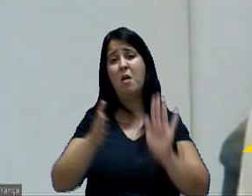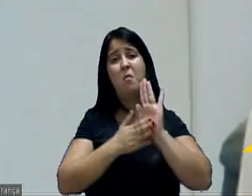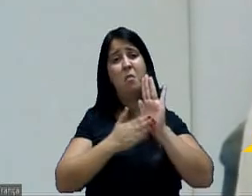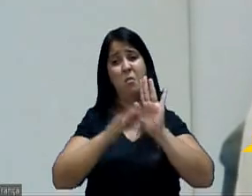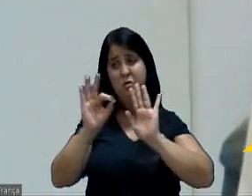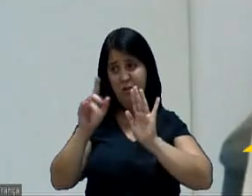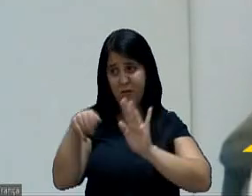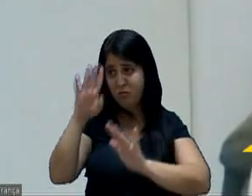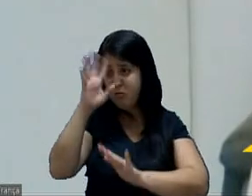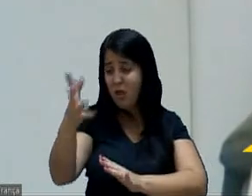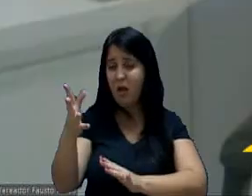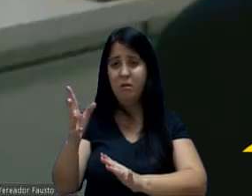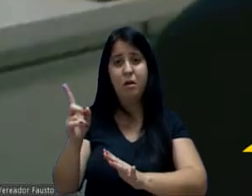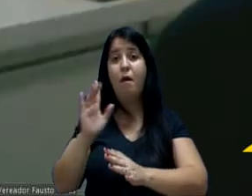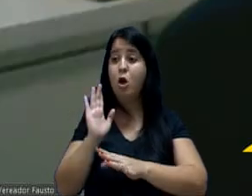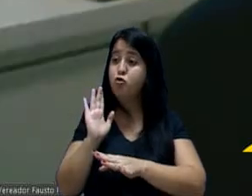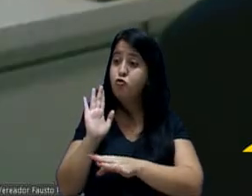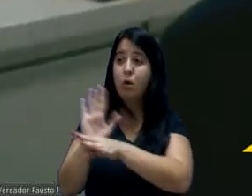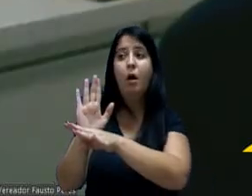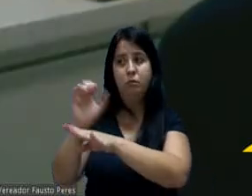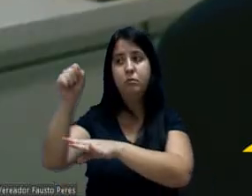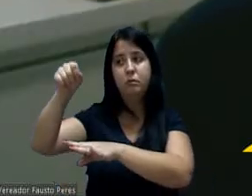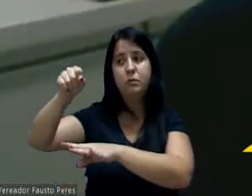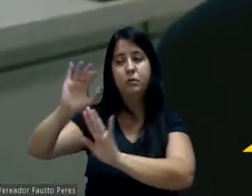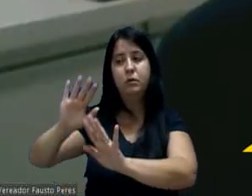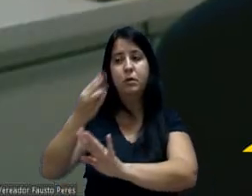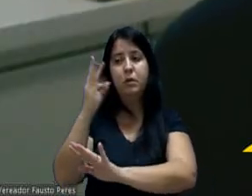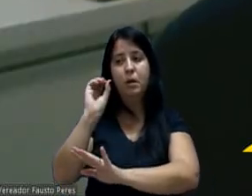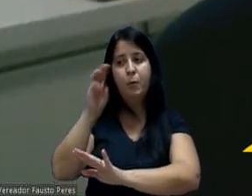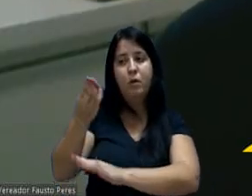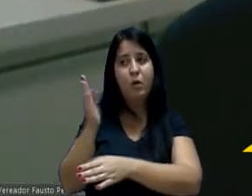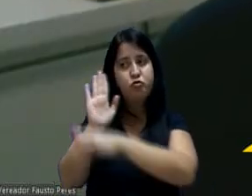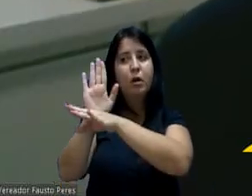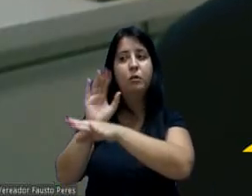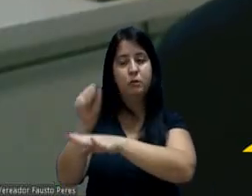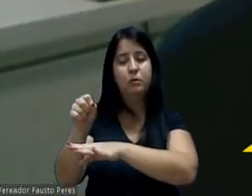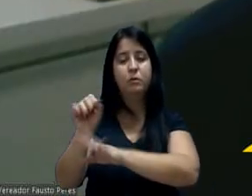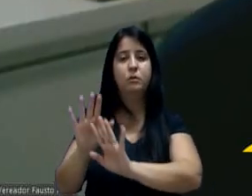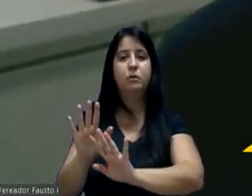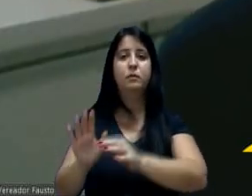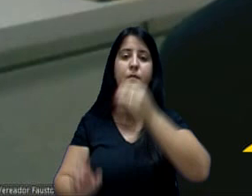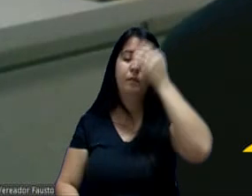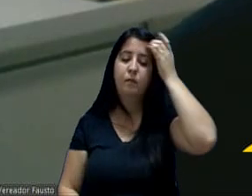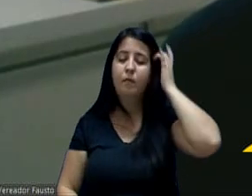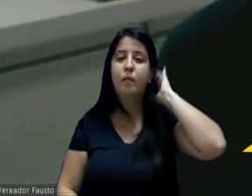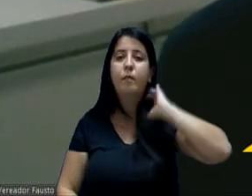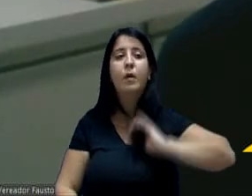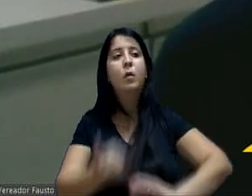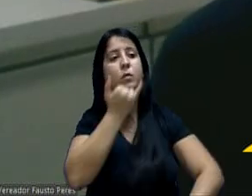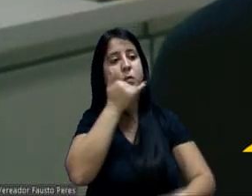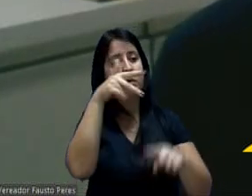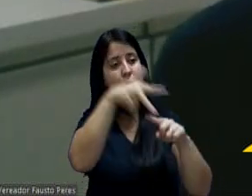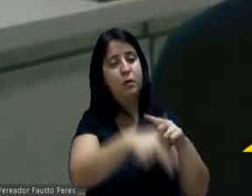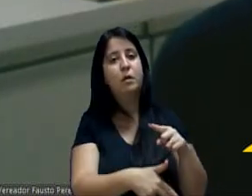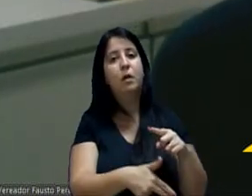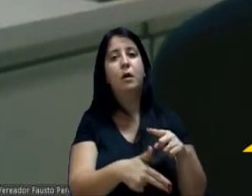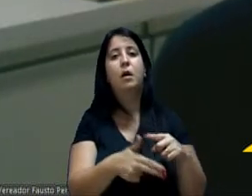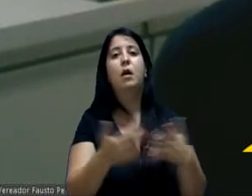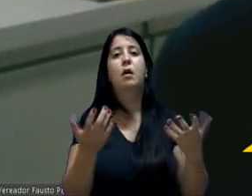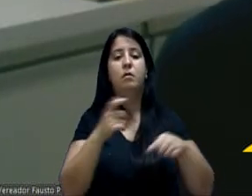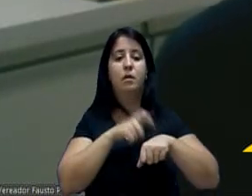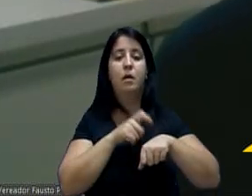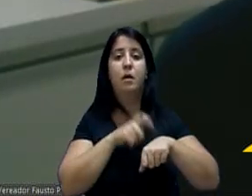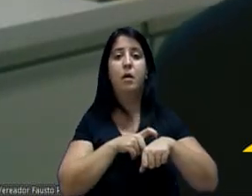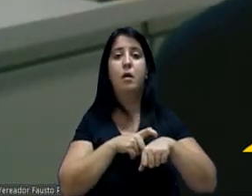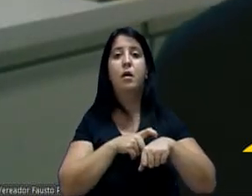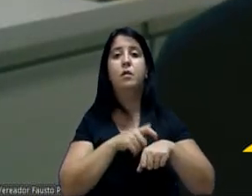ajudar. Nós estamos dando aí uma solução de 30 milhões. Ô, França, desculpa cortar você um pouquinho, hein? Nós estamos em uma parte aí.